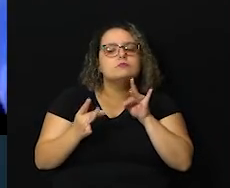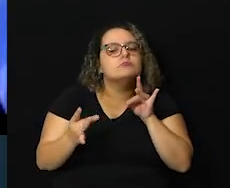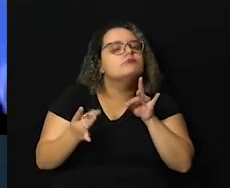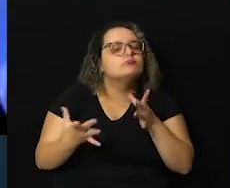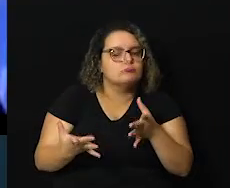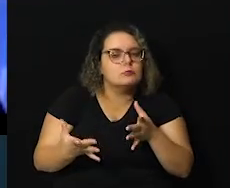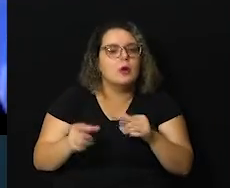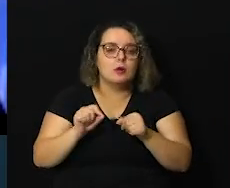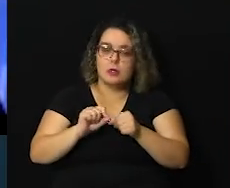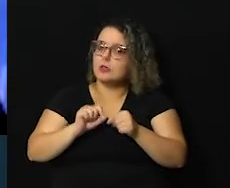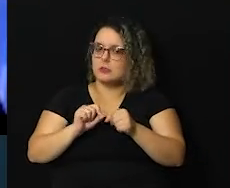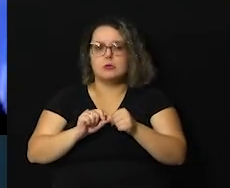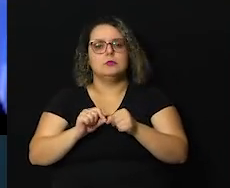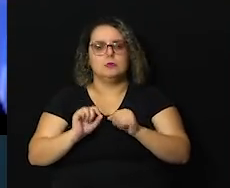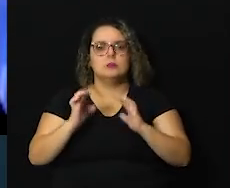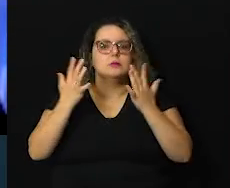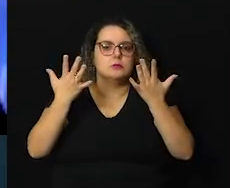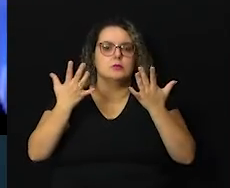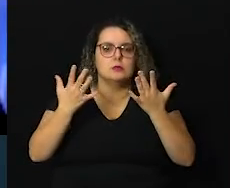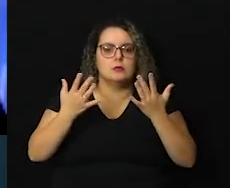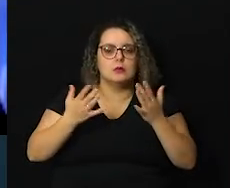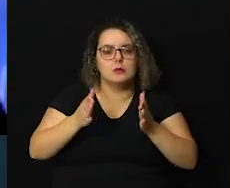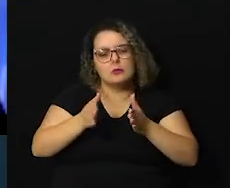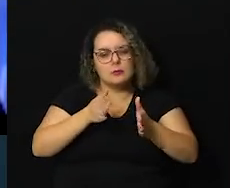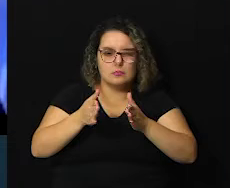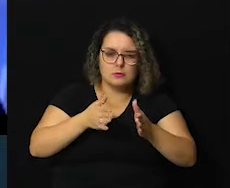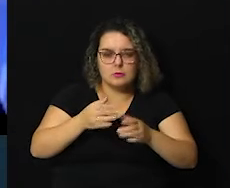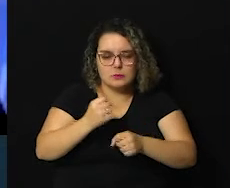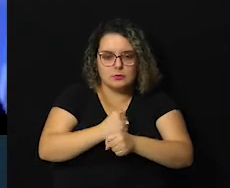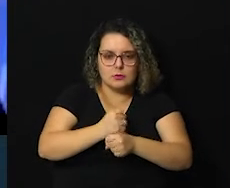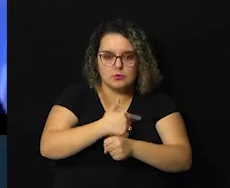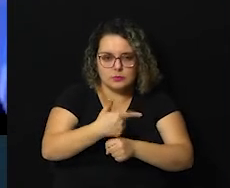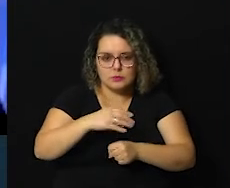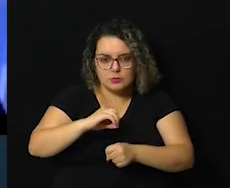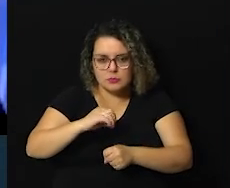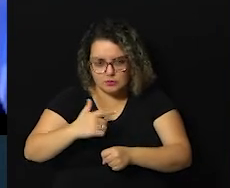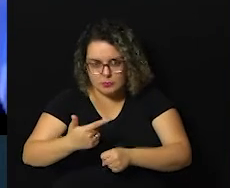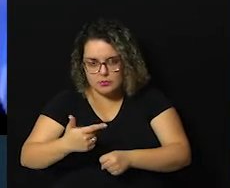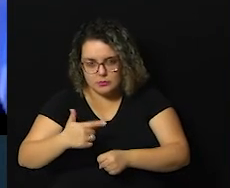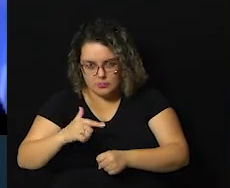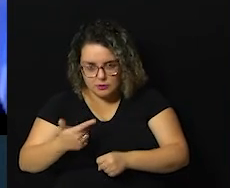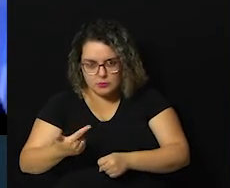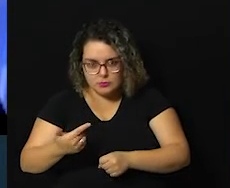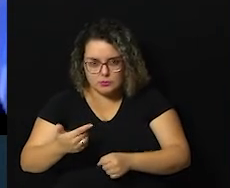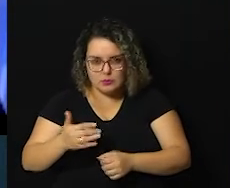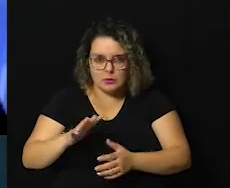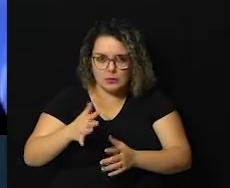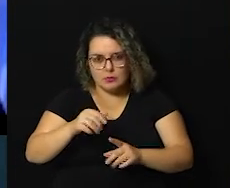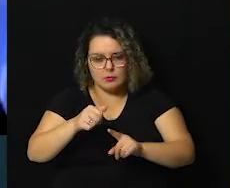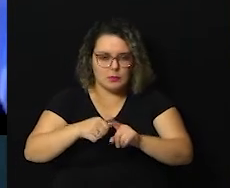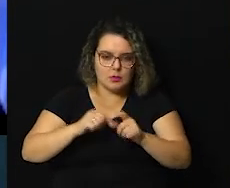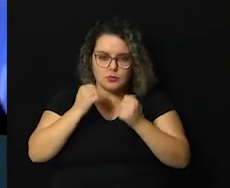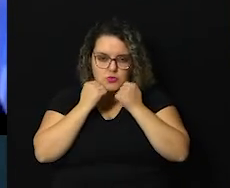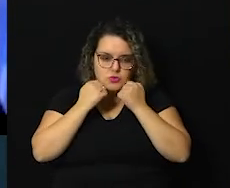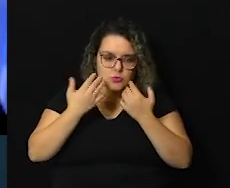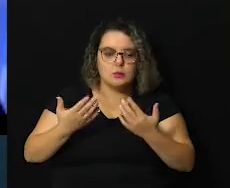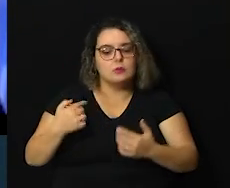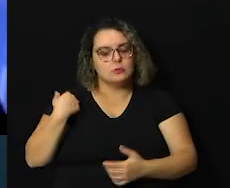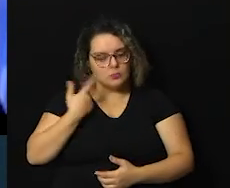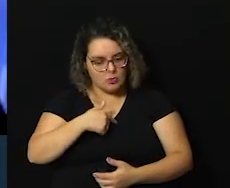vontade de voltar a fazer ventos aí a partir do segundo semestre do de 2022 por parte não só